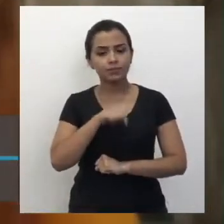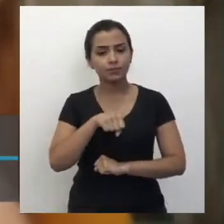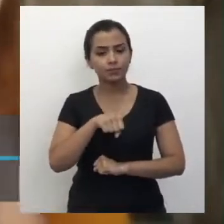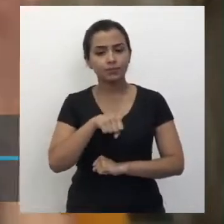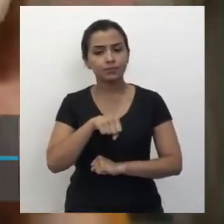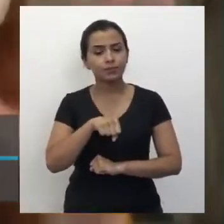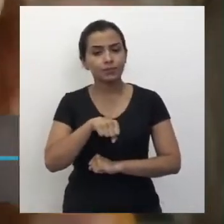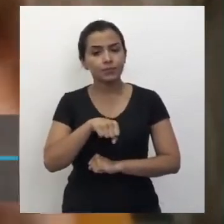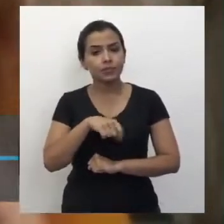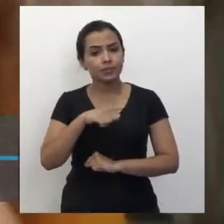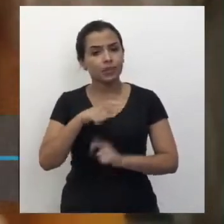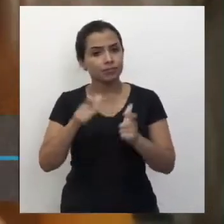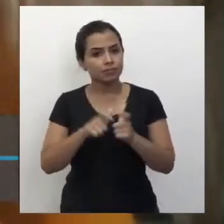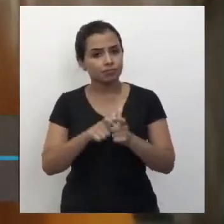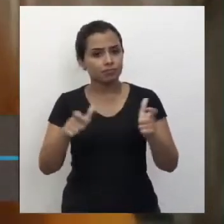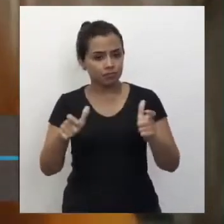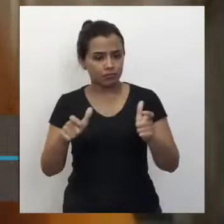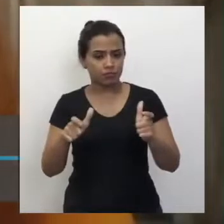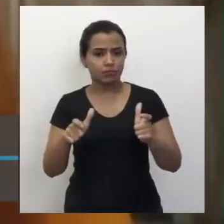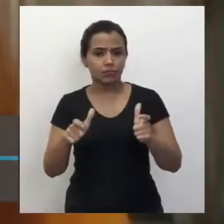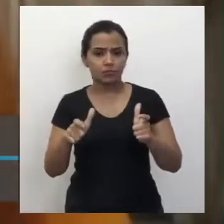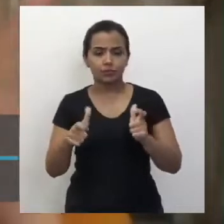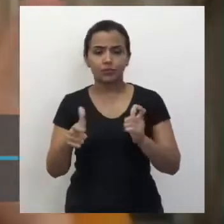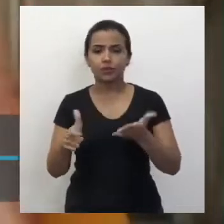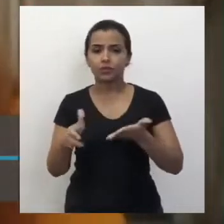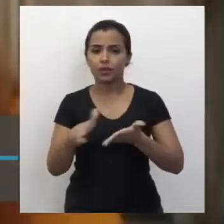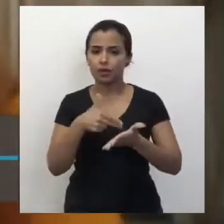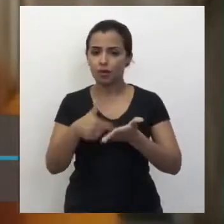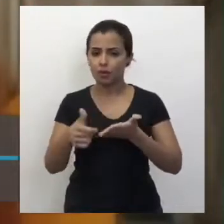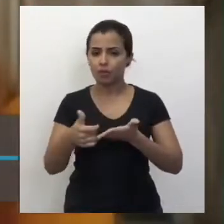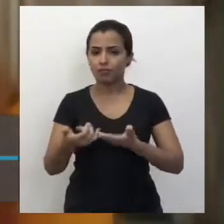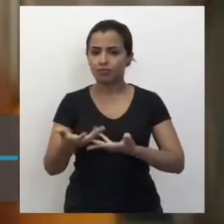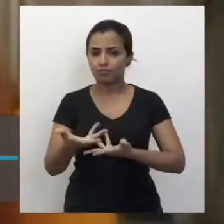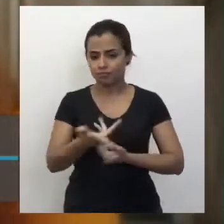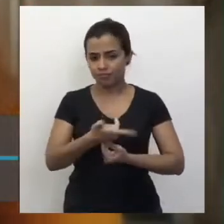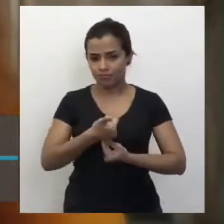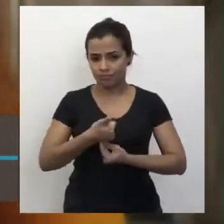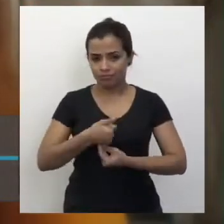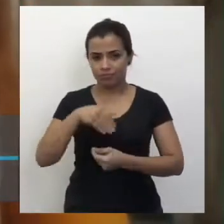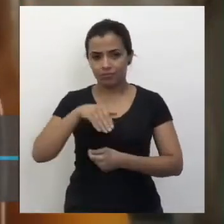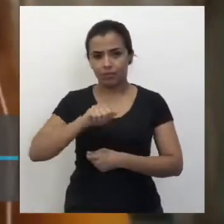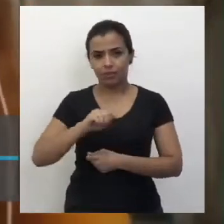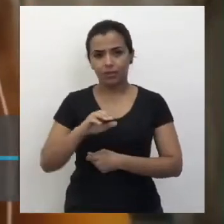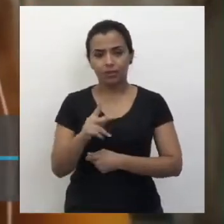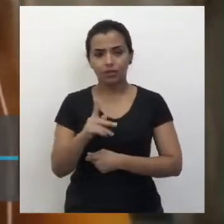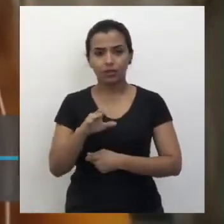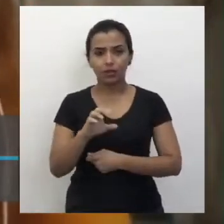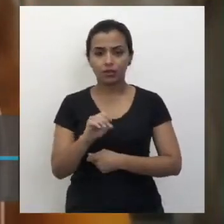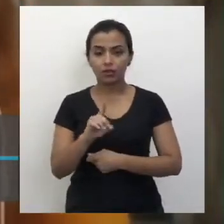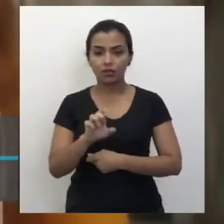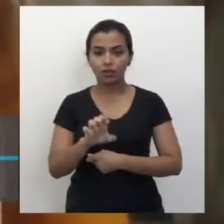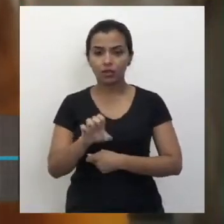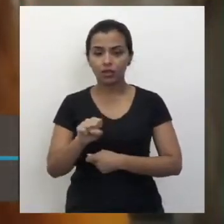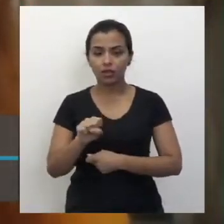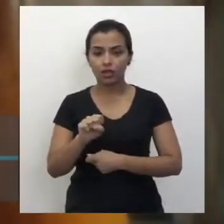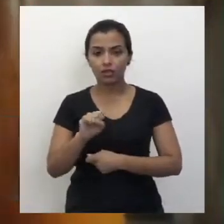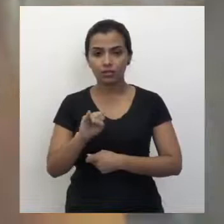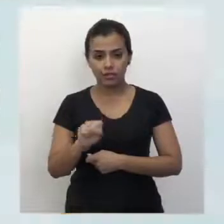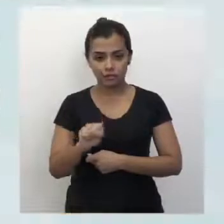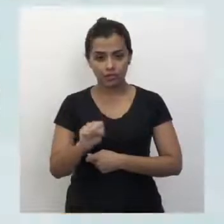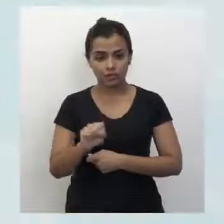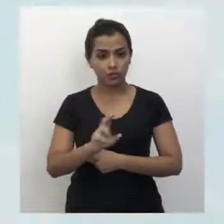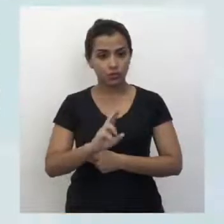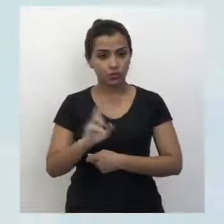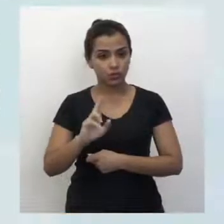aliás, como o mais das obras do grande Machado de Assis, né? Que se chama Pai